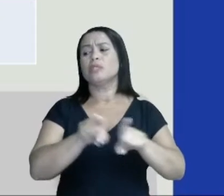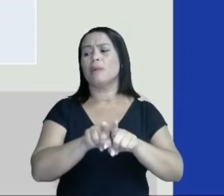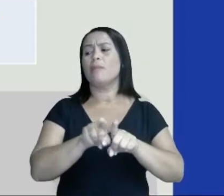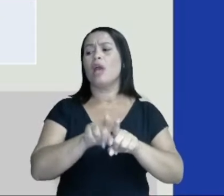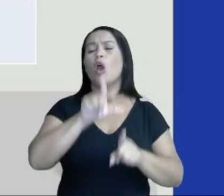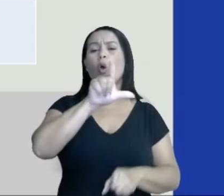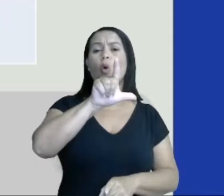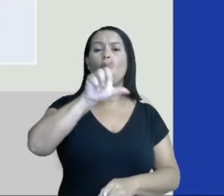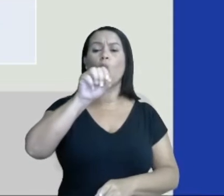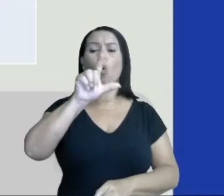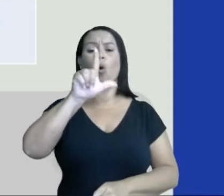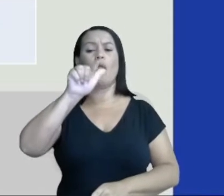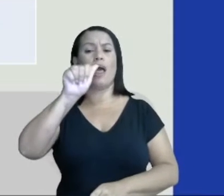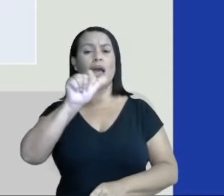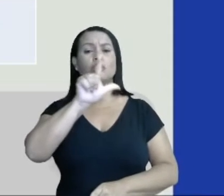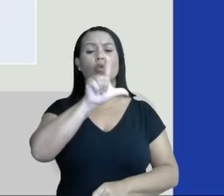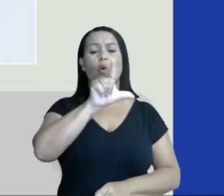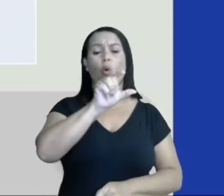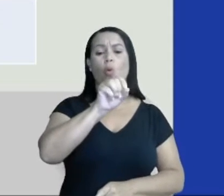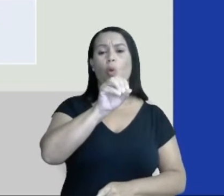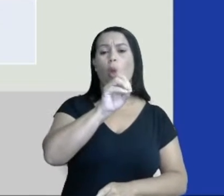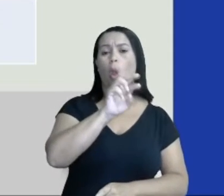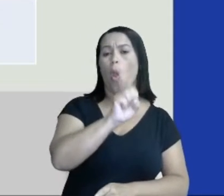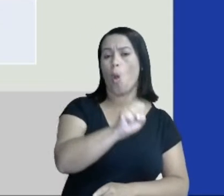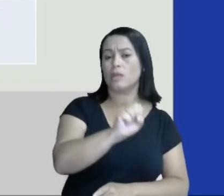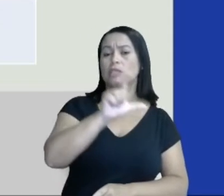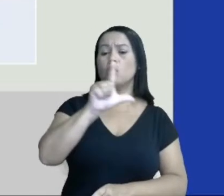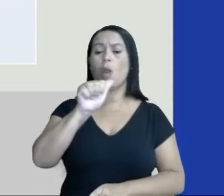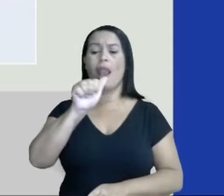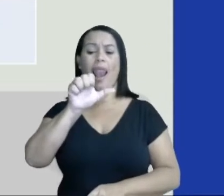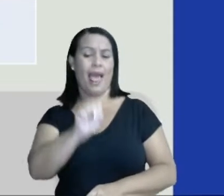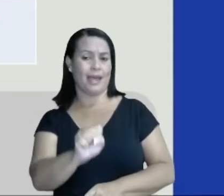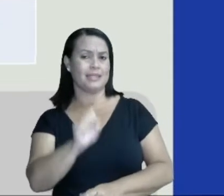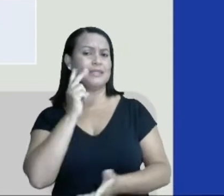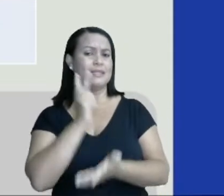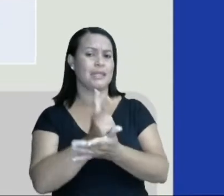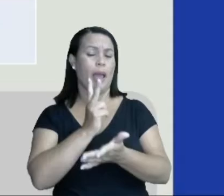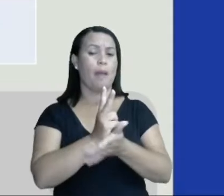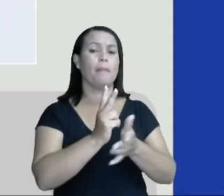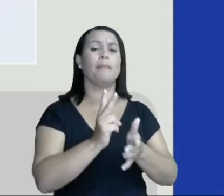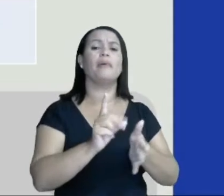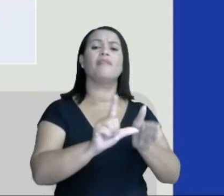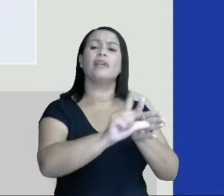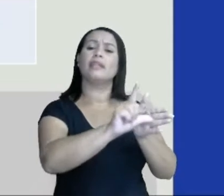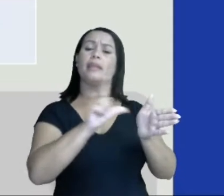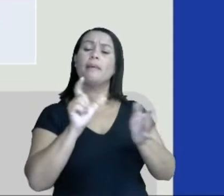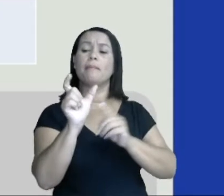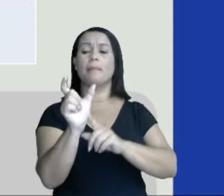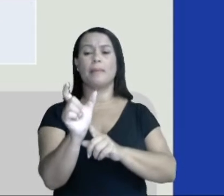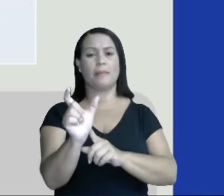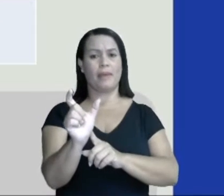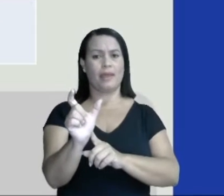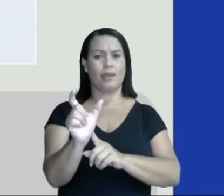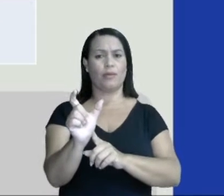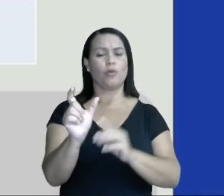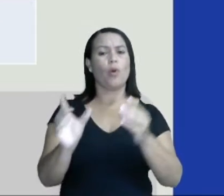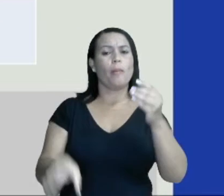o lá, ou los e o las. Então, sempre vem primeiro de complemento